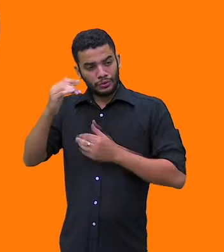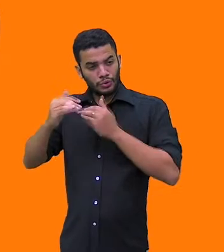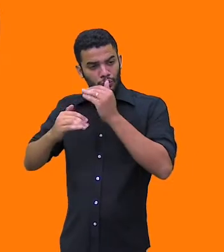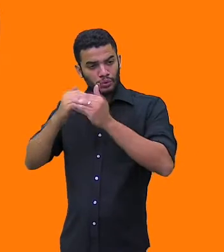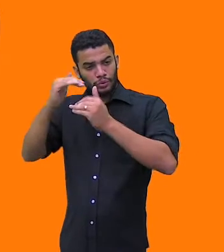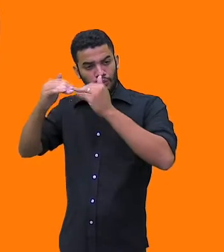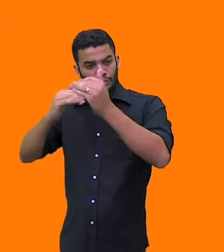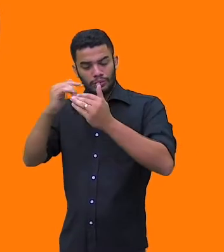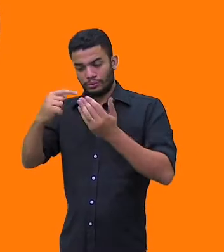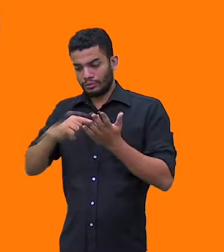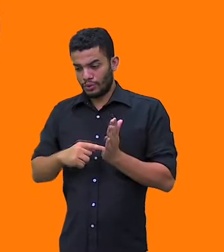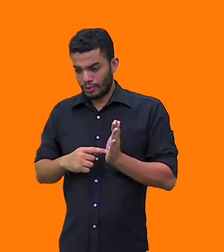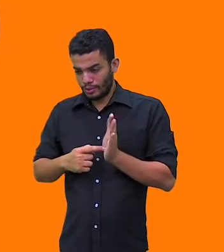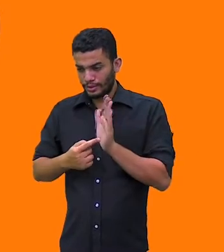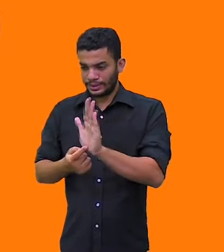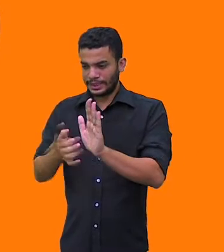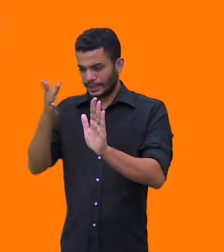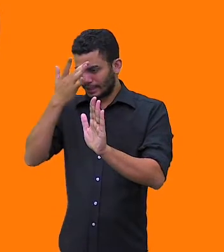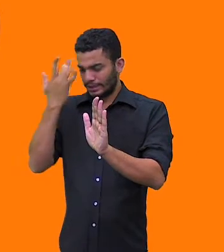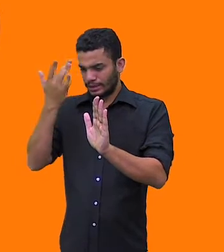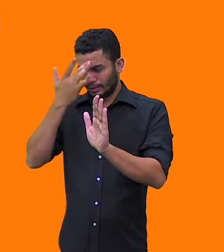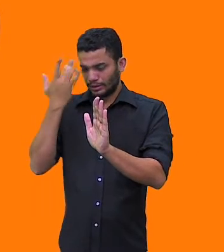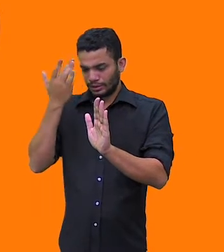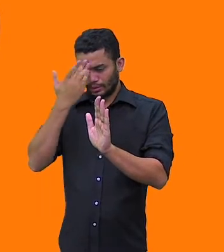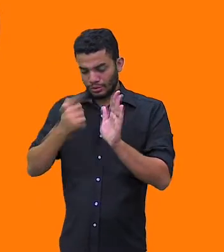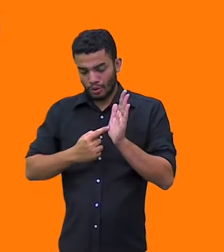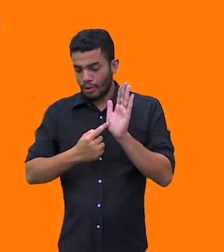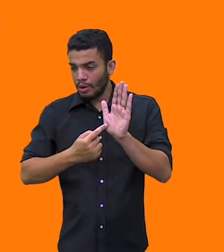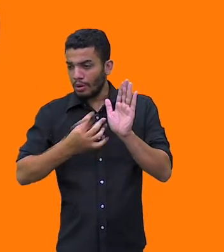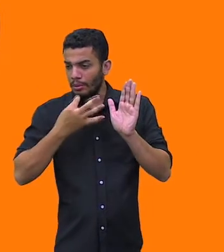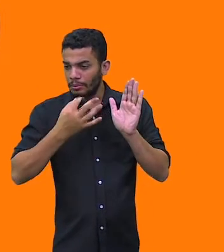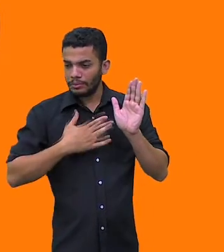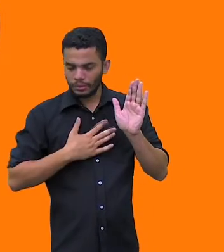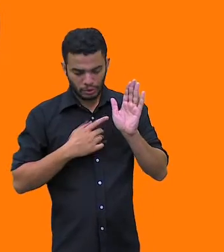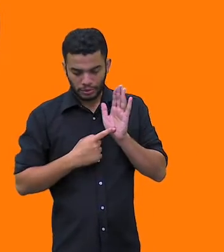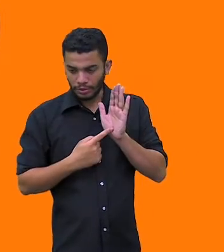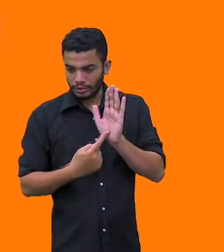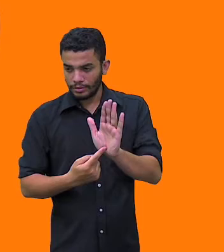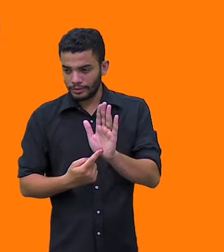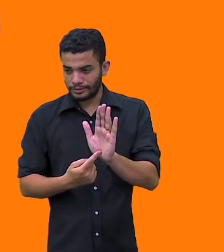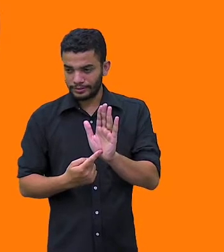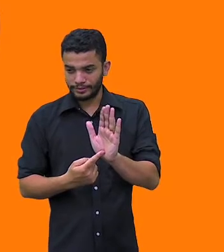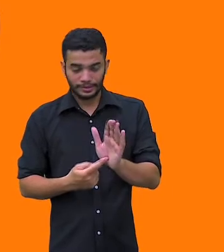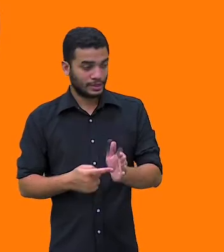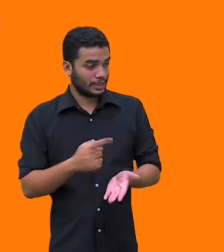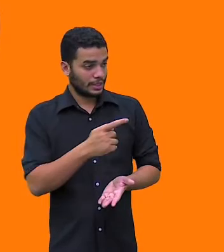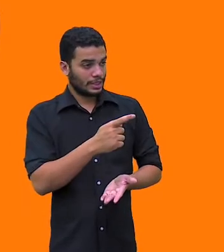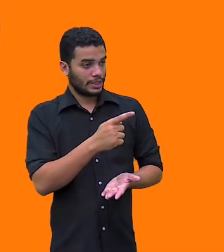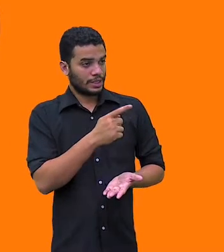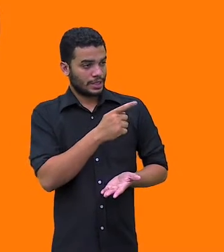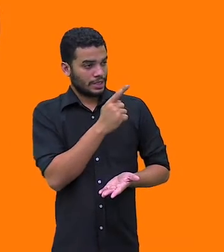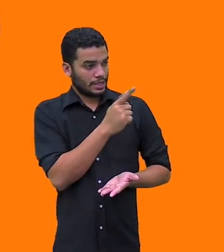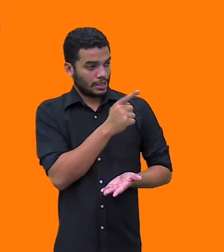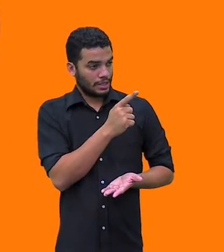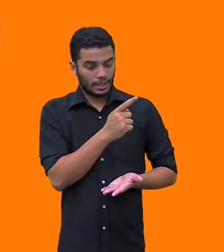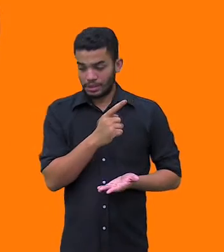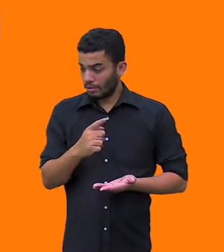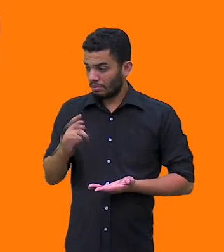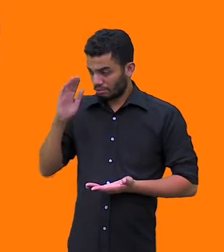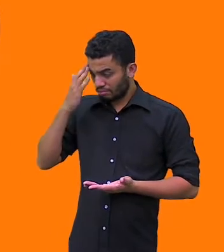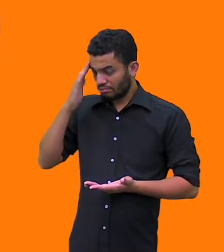papel enquanto cidadão. Precisamos pensar nisso, estudante, né? Você como um cidadão, né? Um futuro aí adulto,